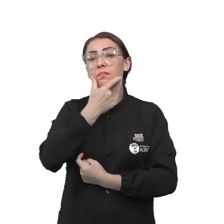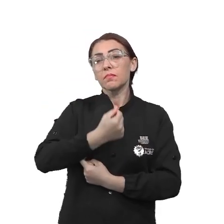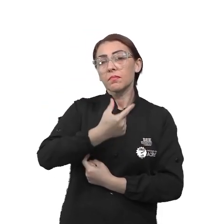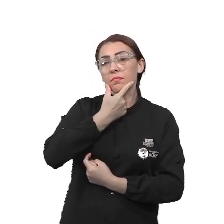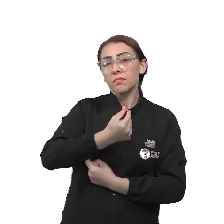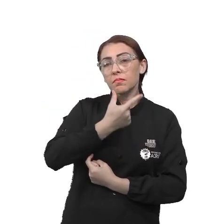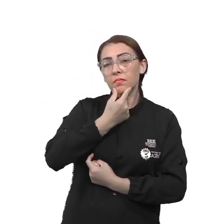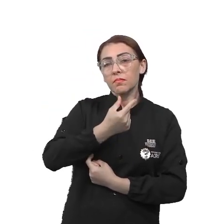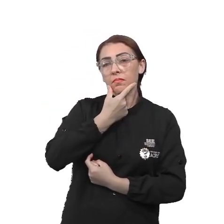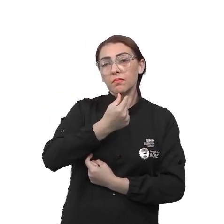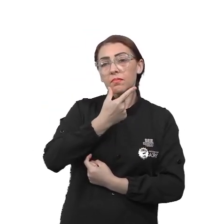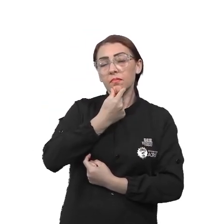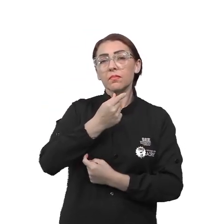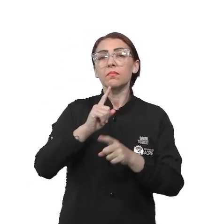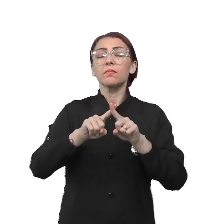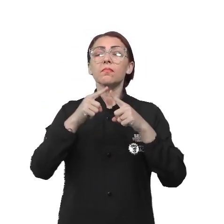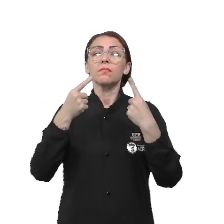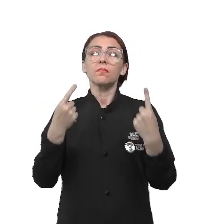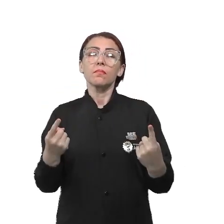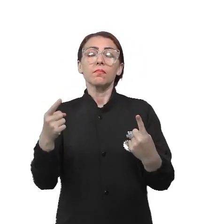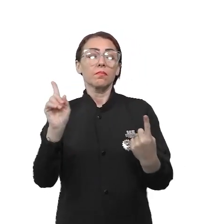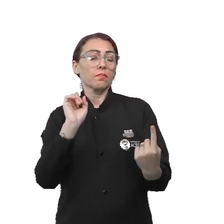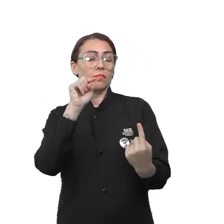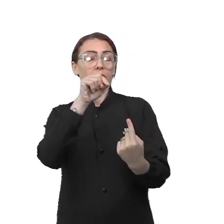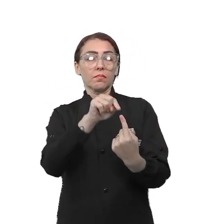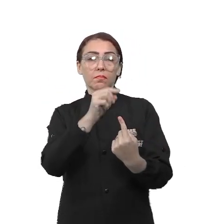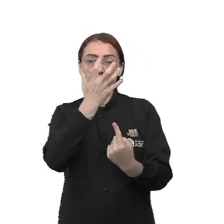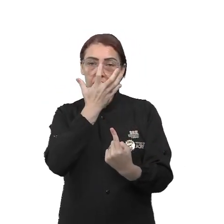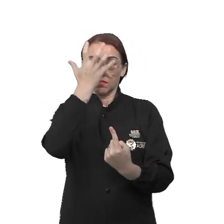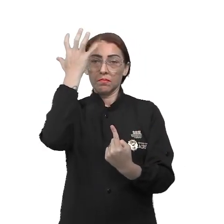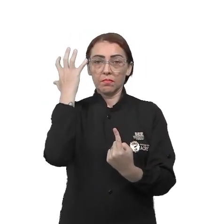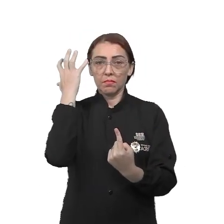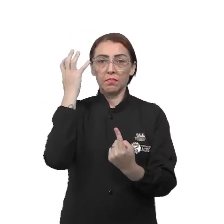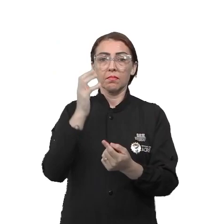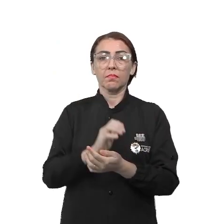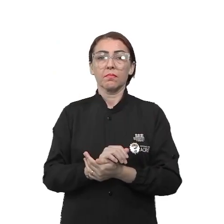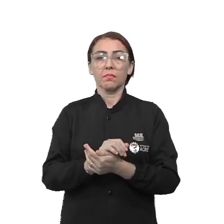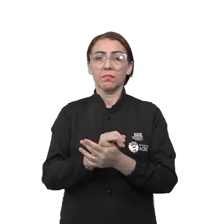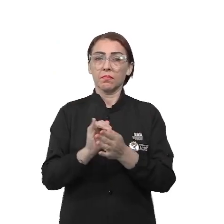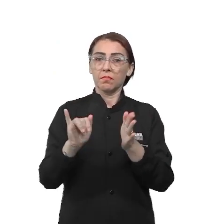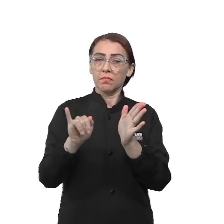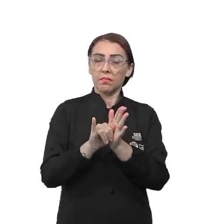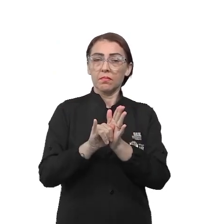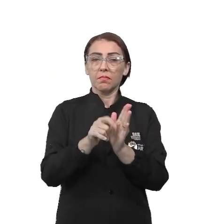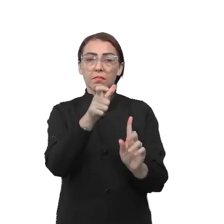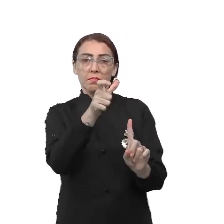certo? Então, quais eram as funções dessas máscaras nessa época? Dar